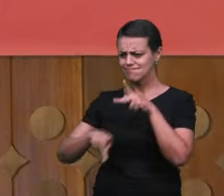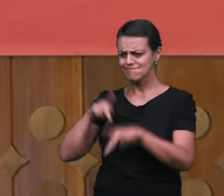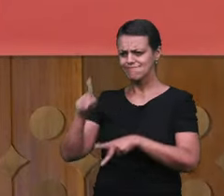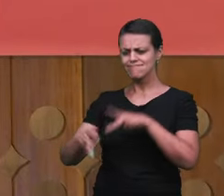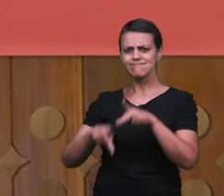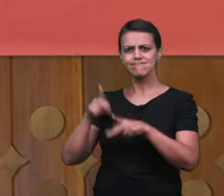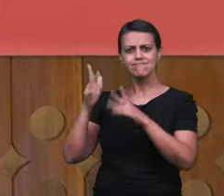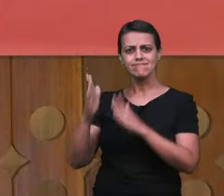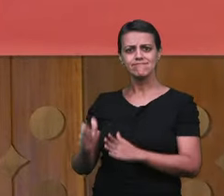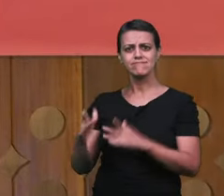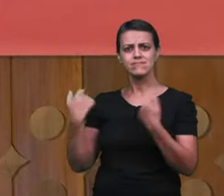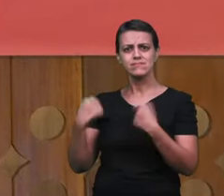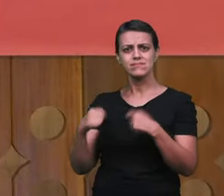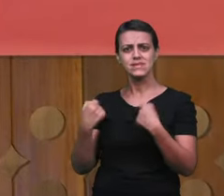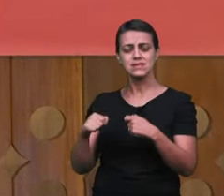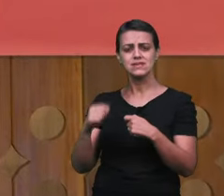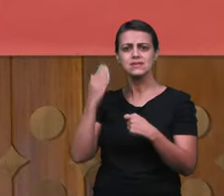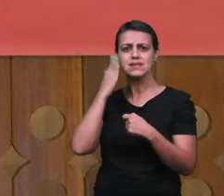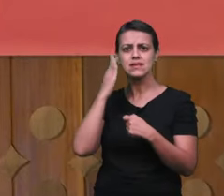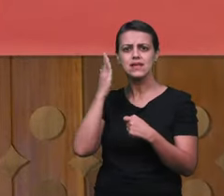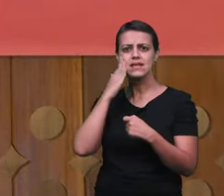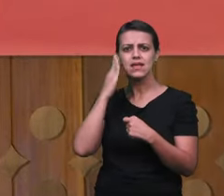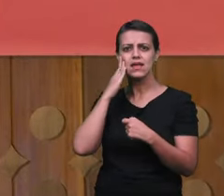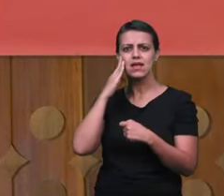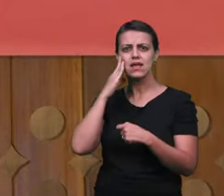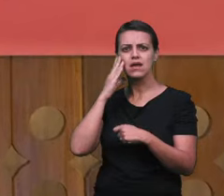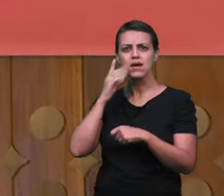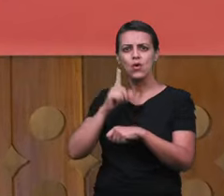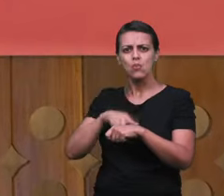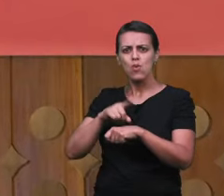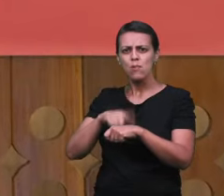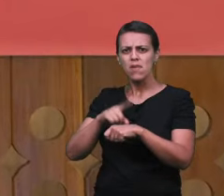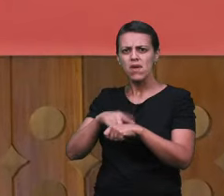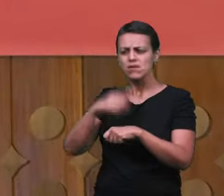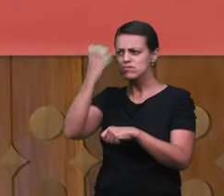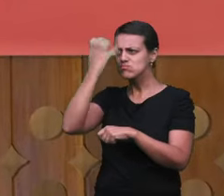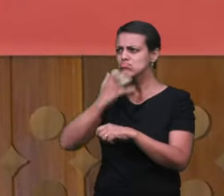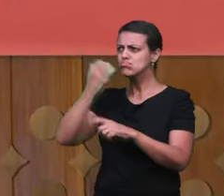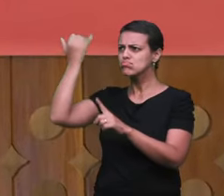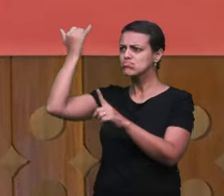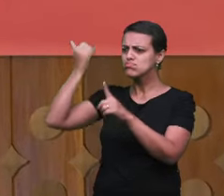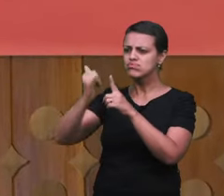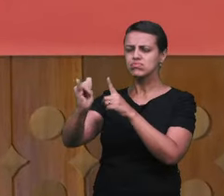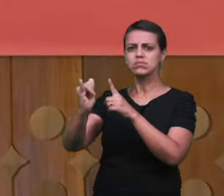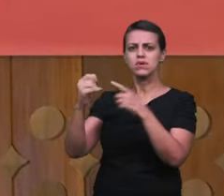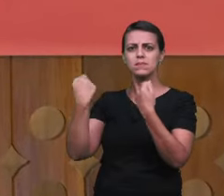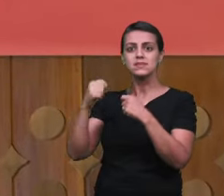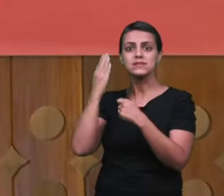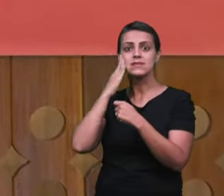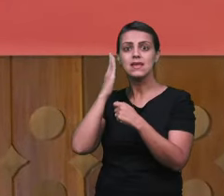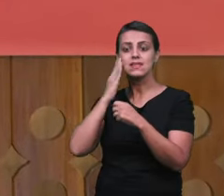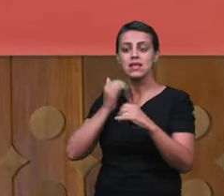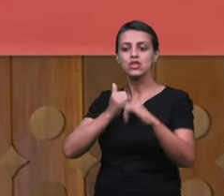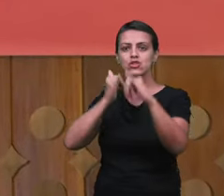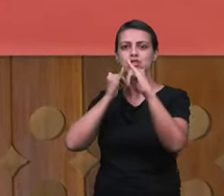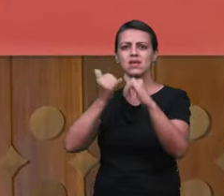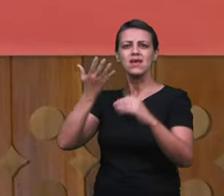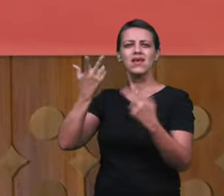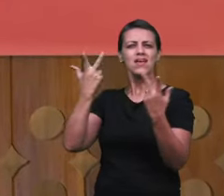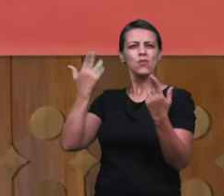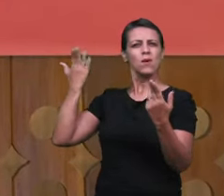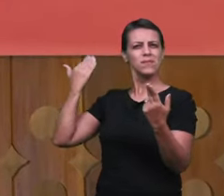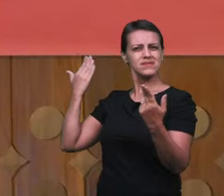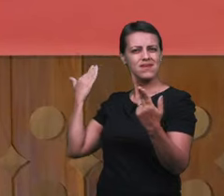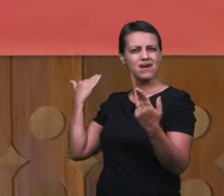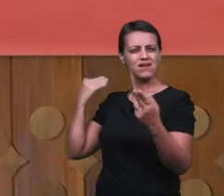administrar o toque de trombeta, ele não se prepara para a batalha. Não se prepara para a